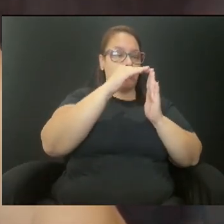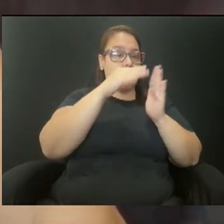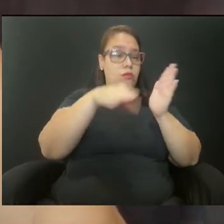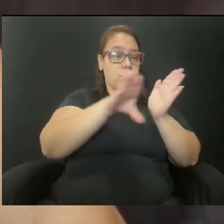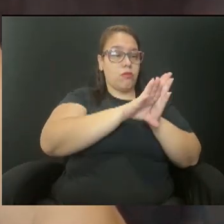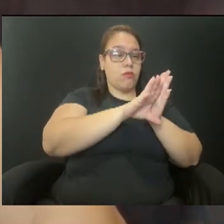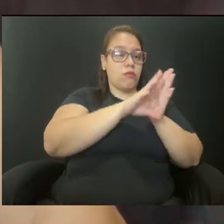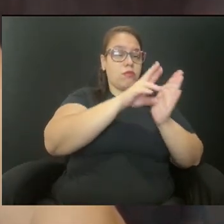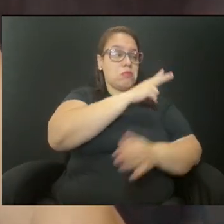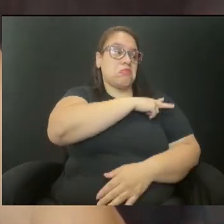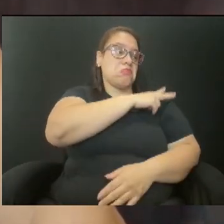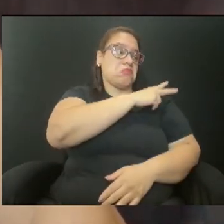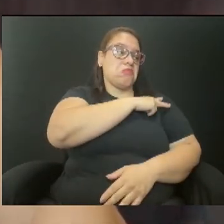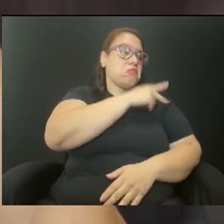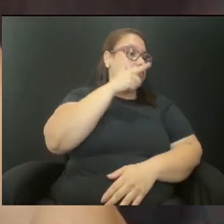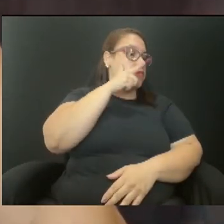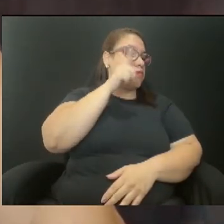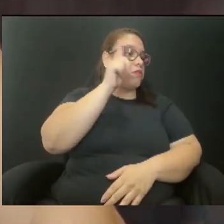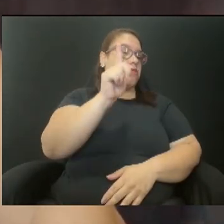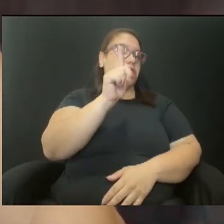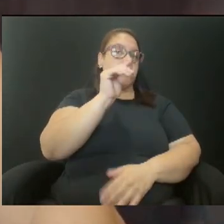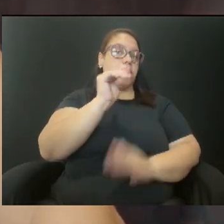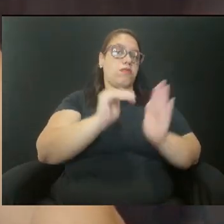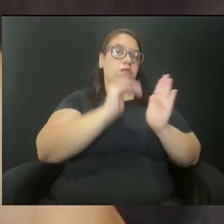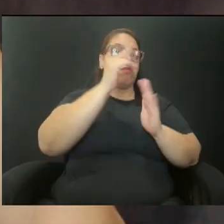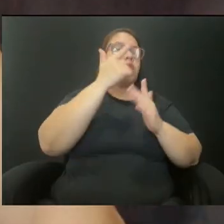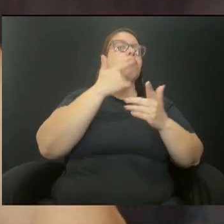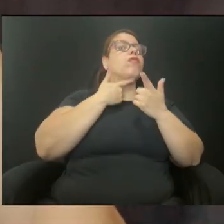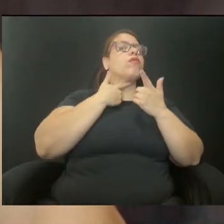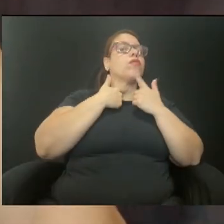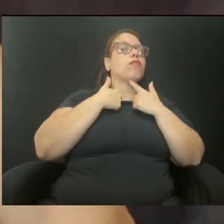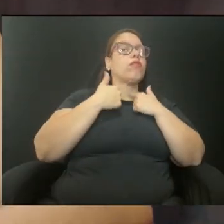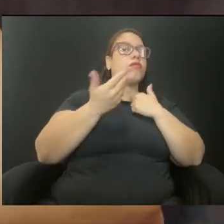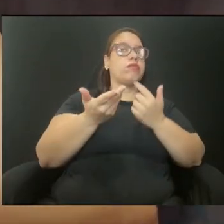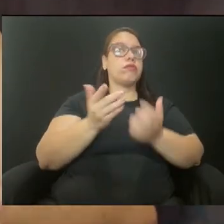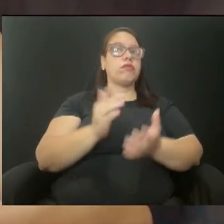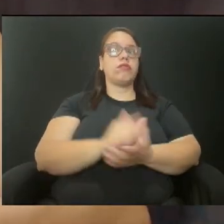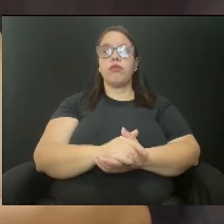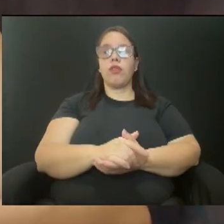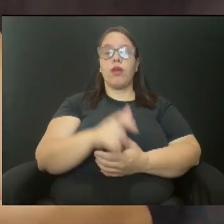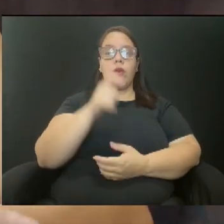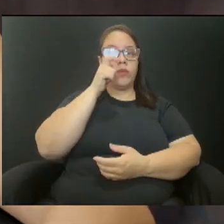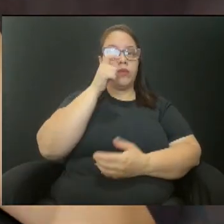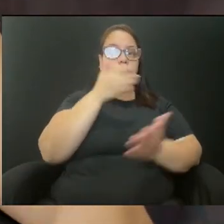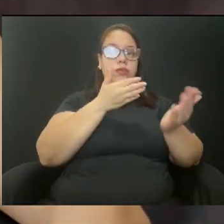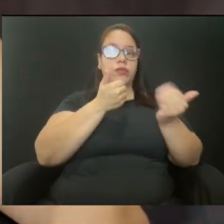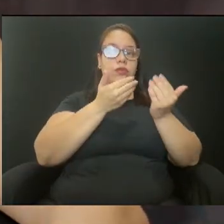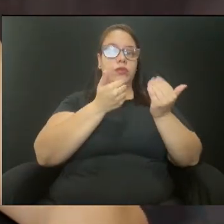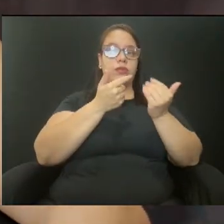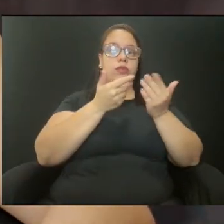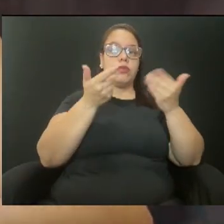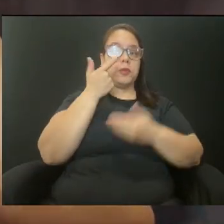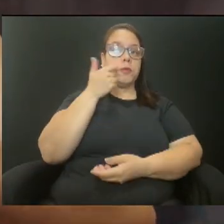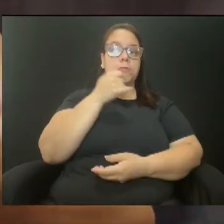conseguir um cargo mais desejado, enfim, não sei caso ele tenha interesse, né. Tem alguns jovens, o que eu vejo hoje, infelizmente, é que eles não têm muito interesse nesse